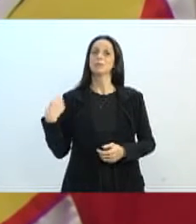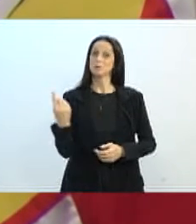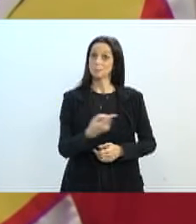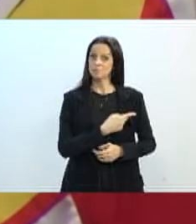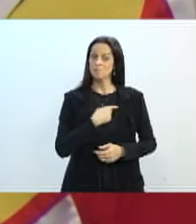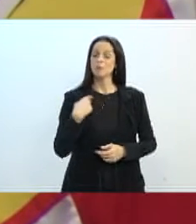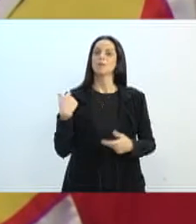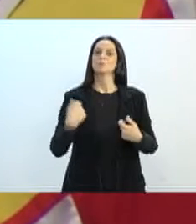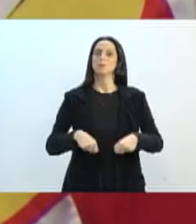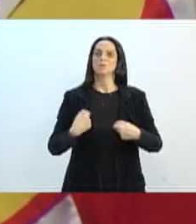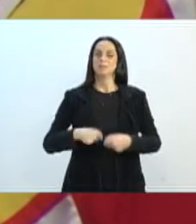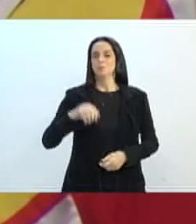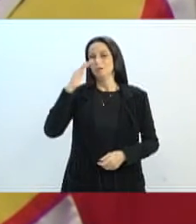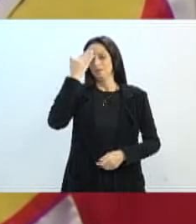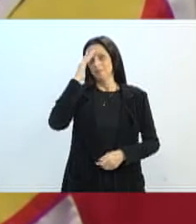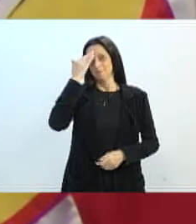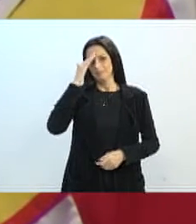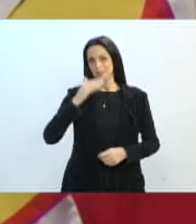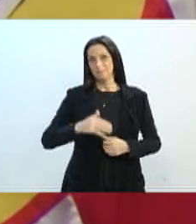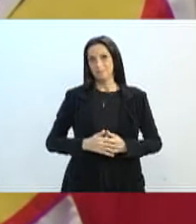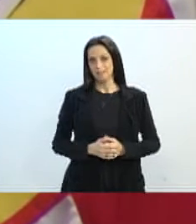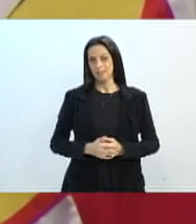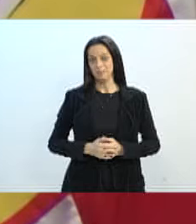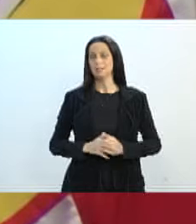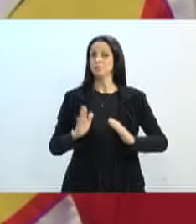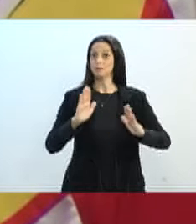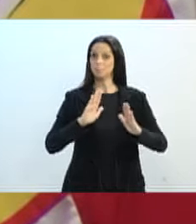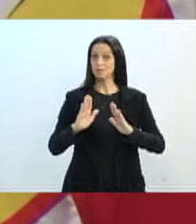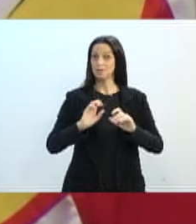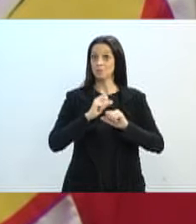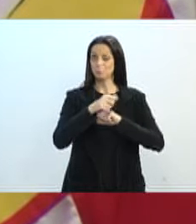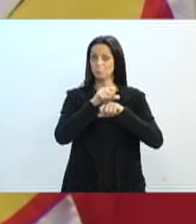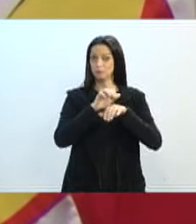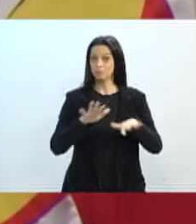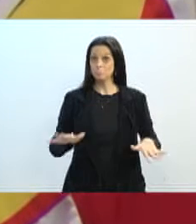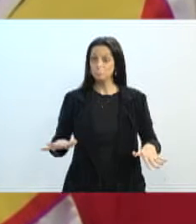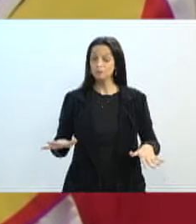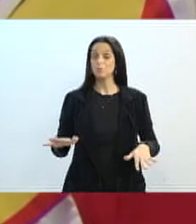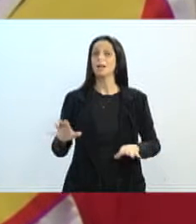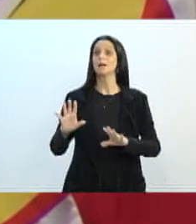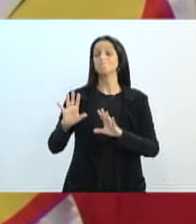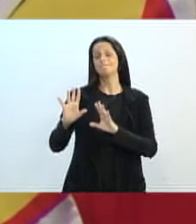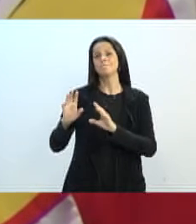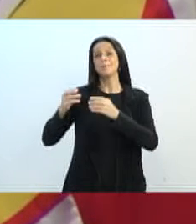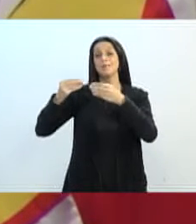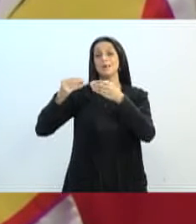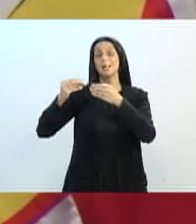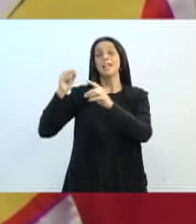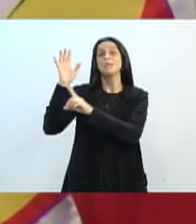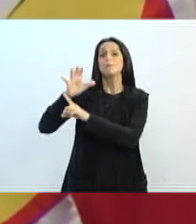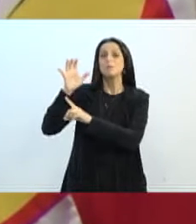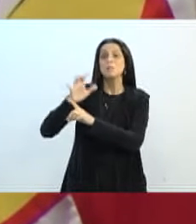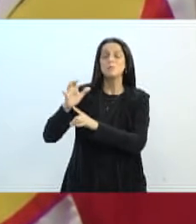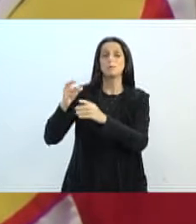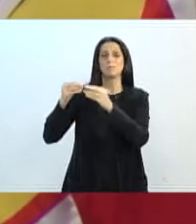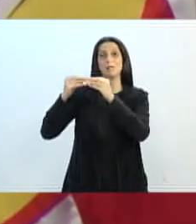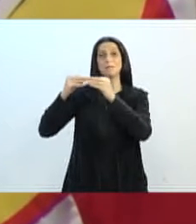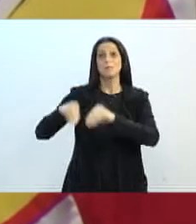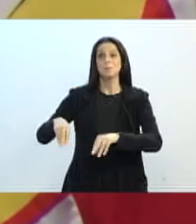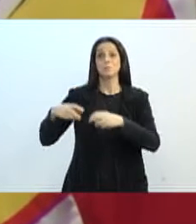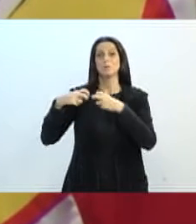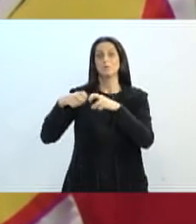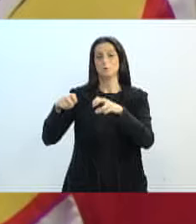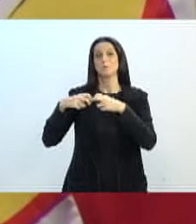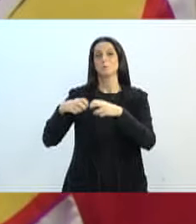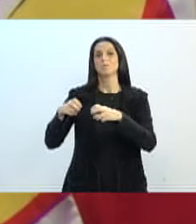que entender que a pandemia trouxe uma outra realidade ao transporte coletivo e a necessidade